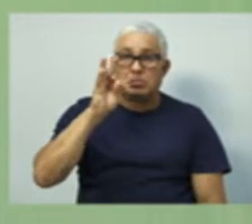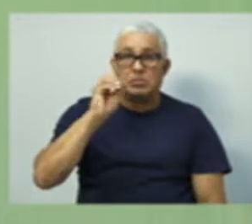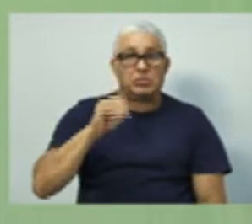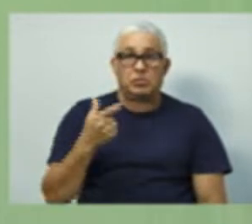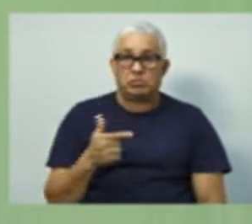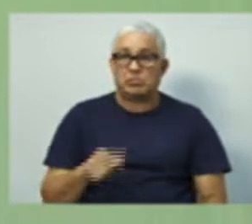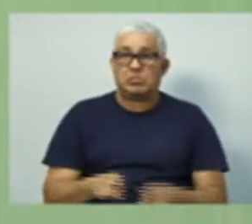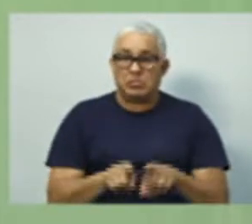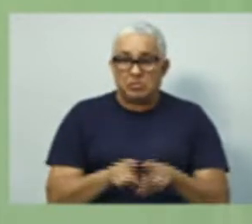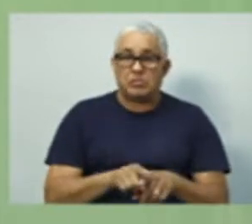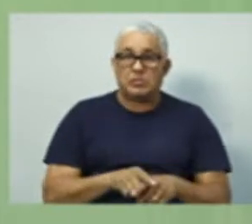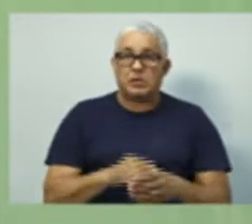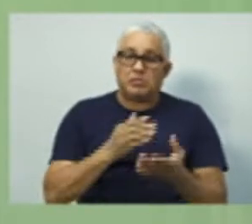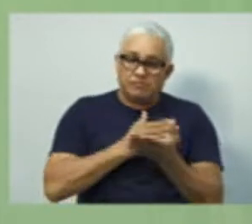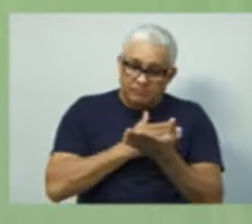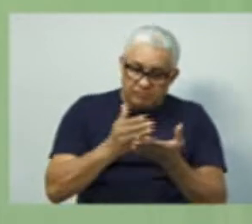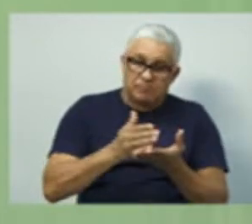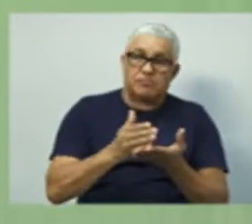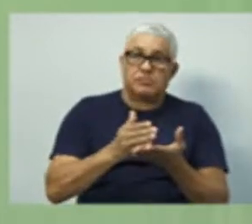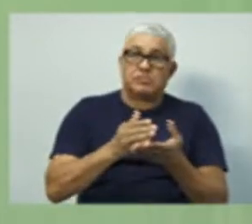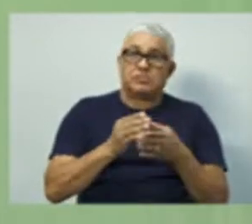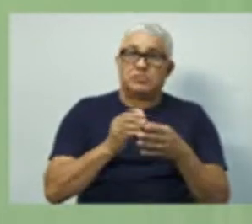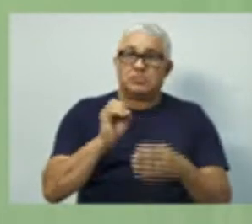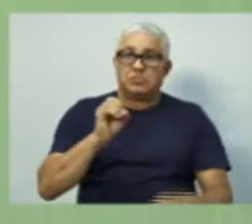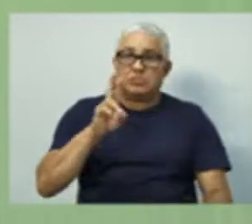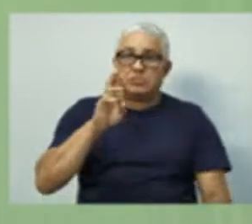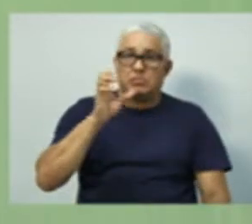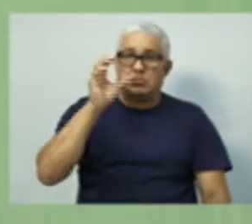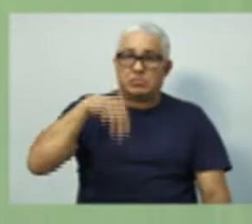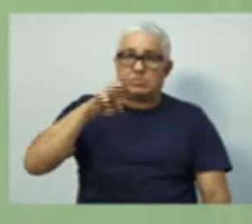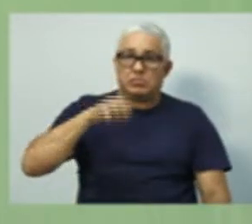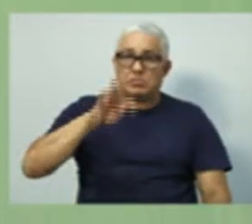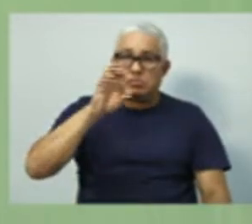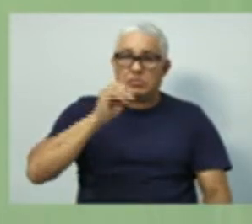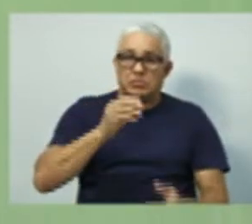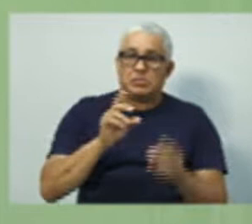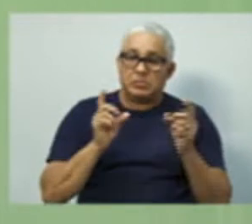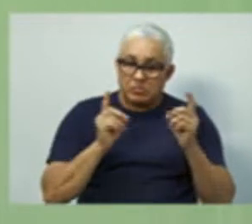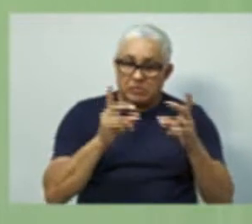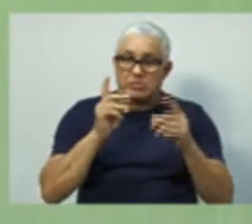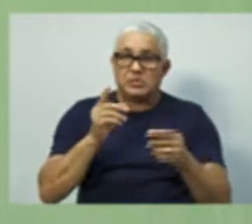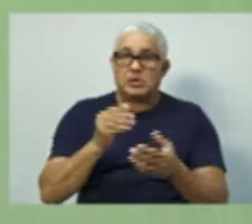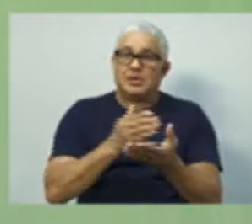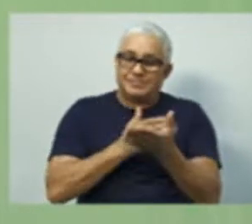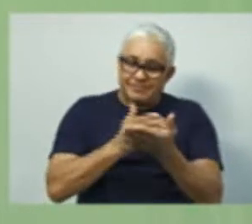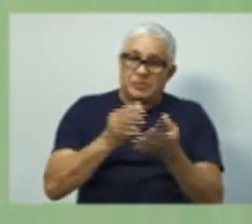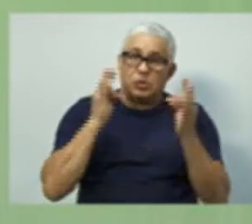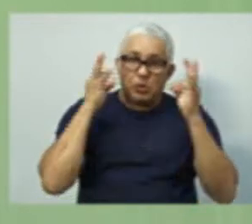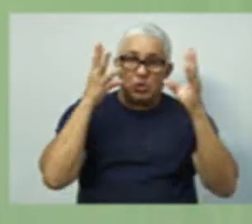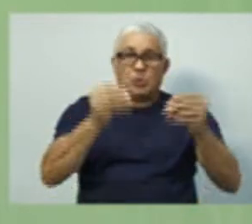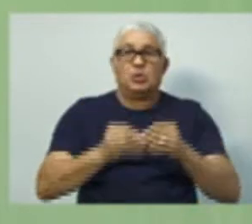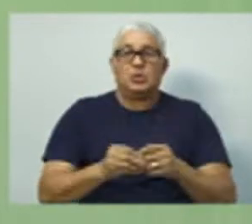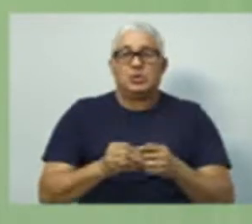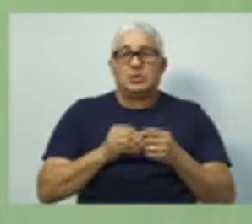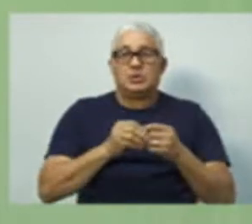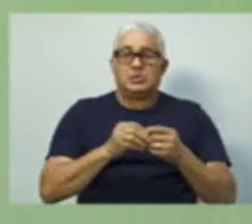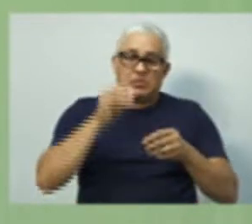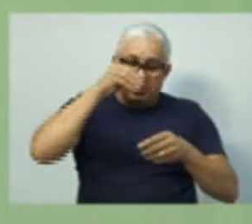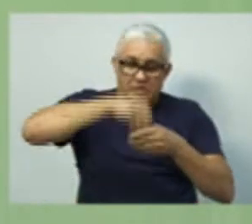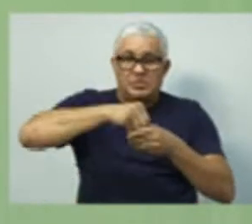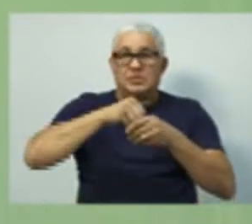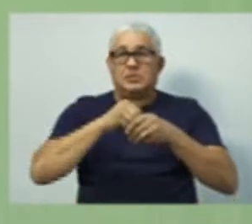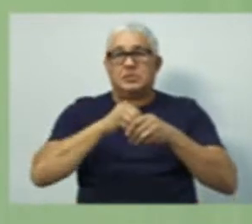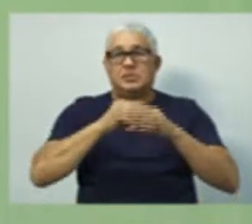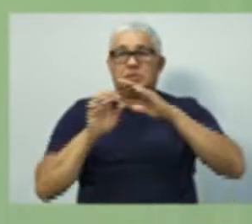operacional é o orçamento de vendas. Porque se eu não tenho para quem vender, eu não tenho